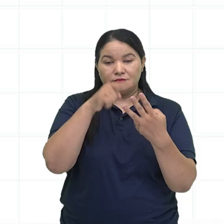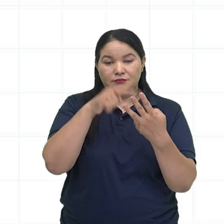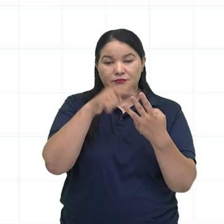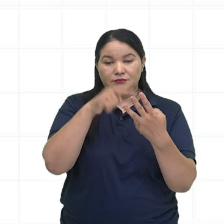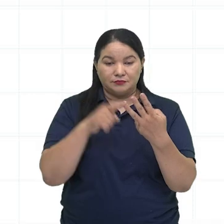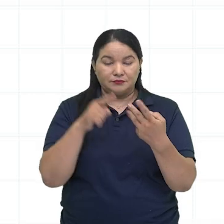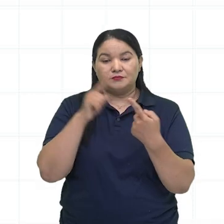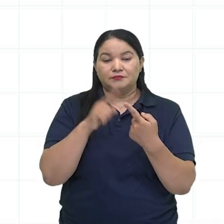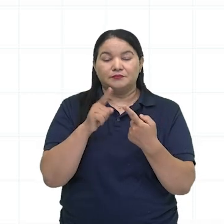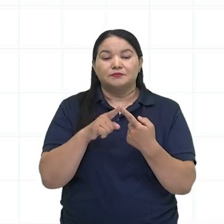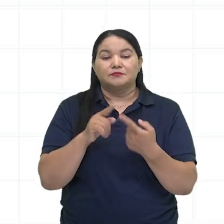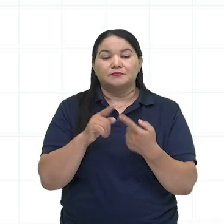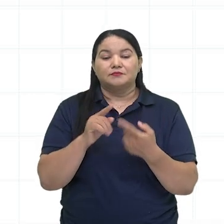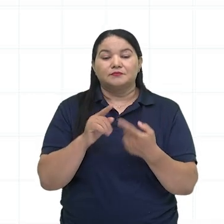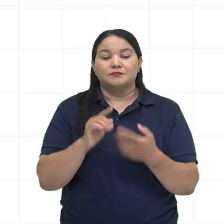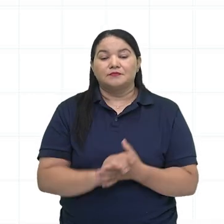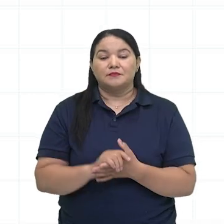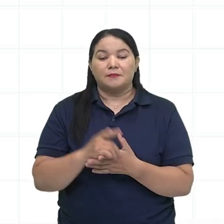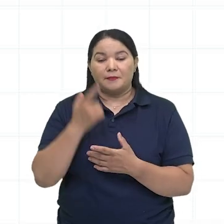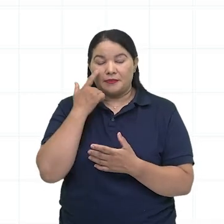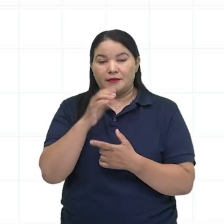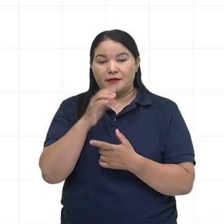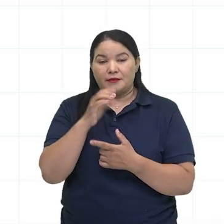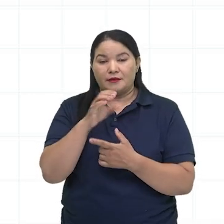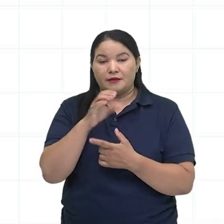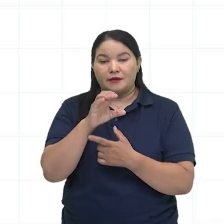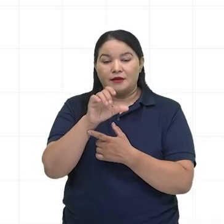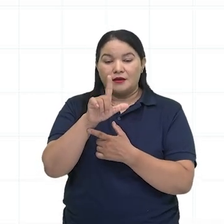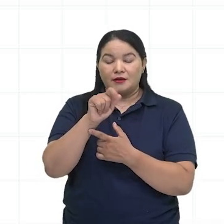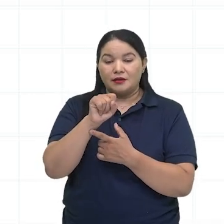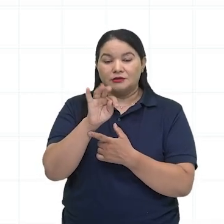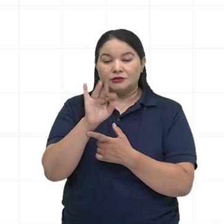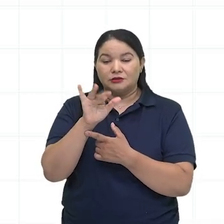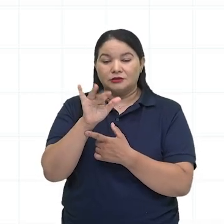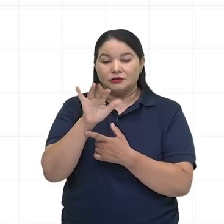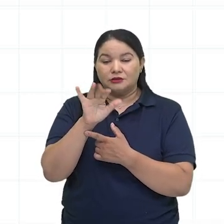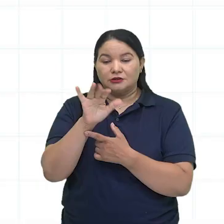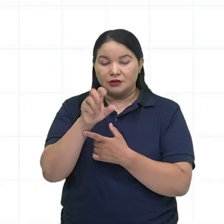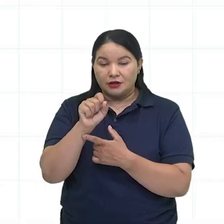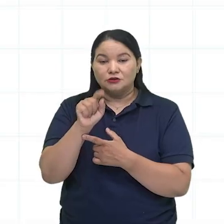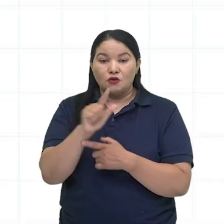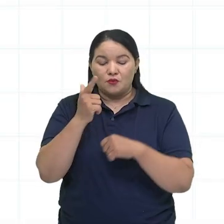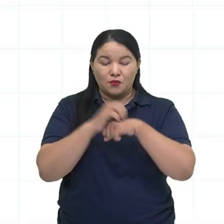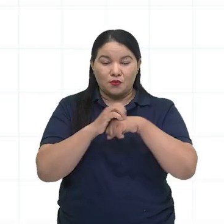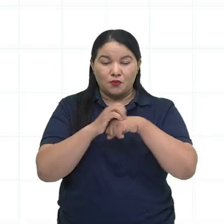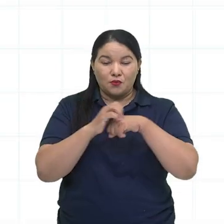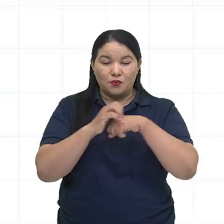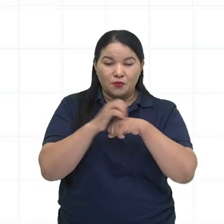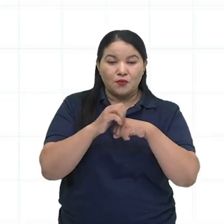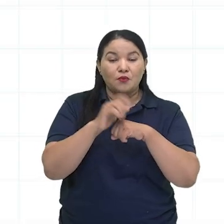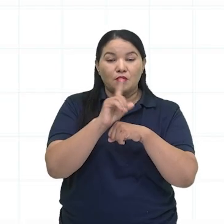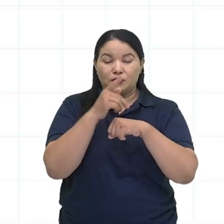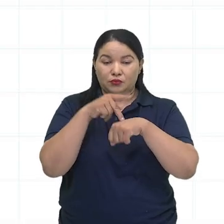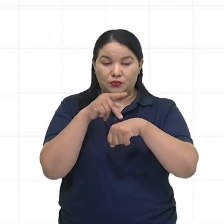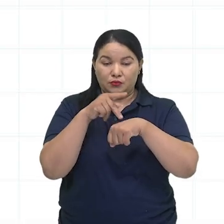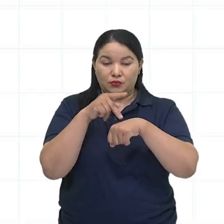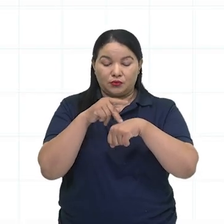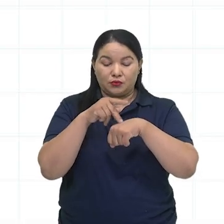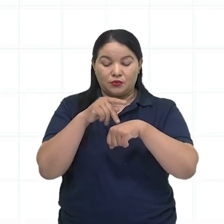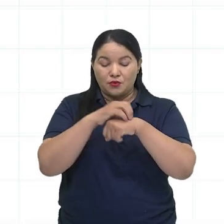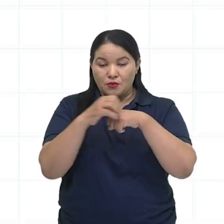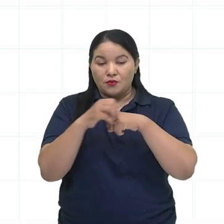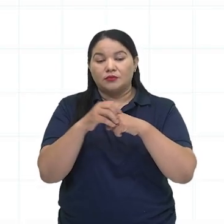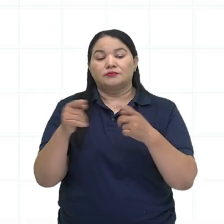sedimentares clásticas, que são formadas a partir de fragmentos de outras rochas. Nós temos as